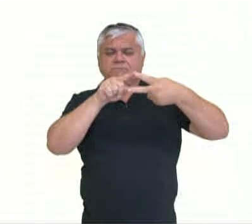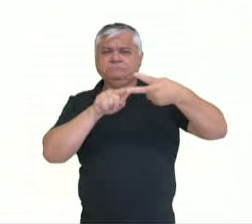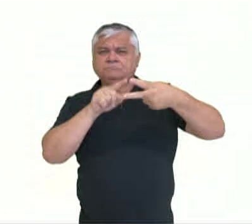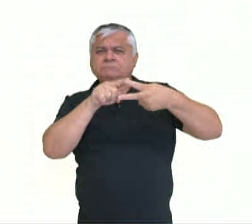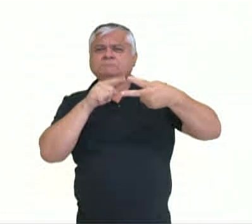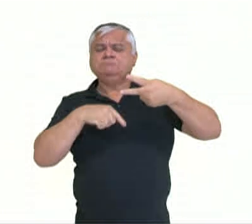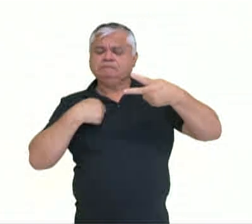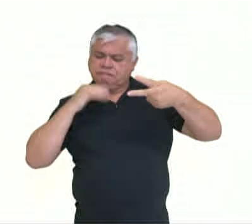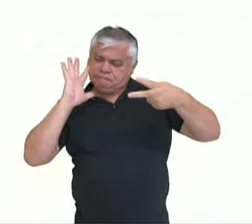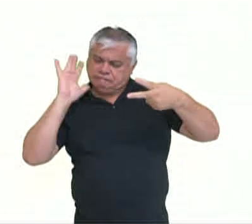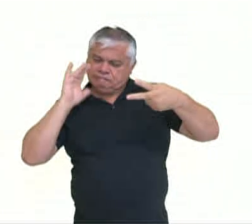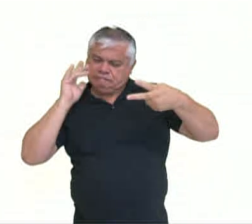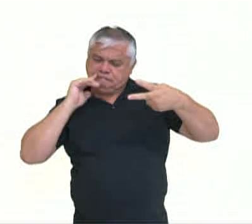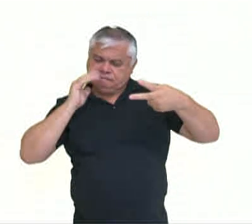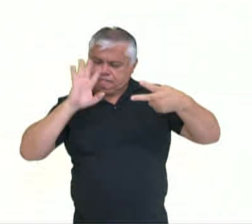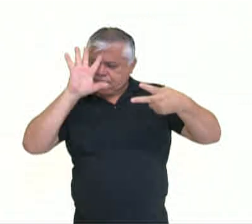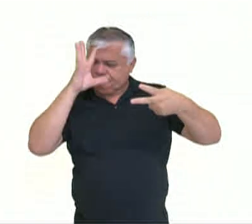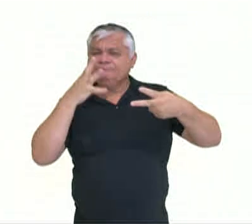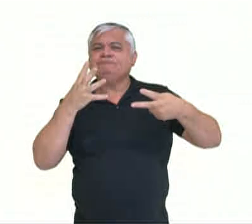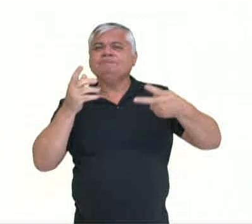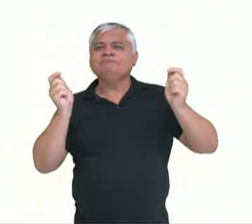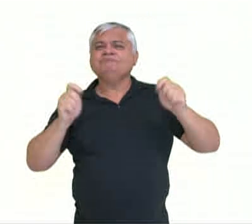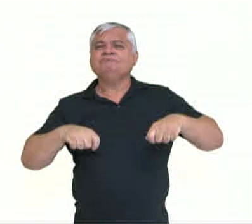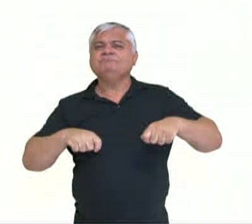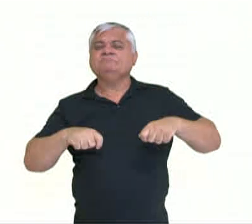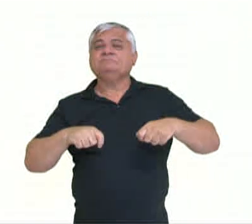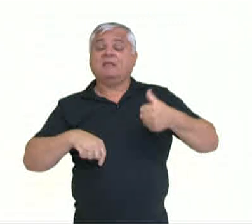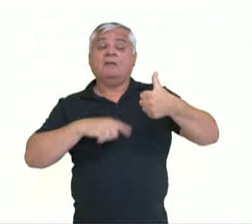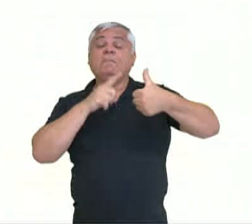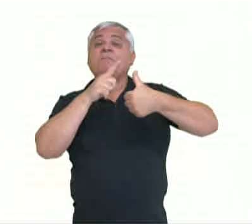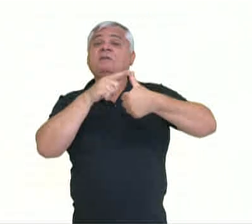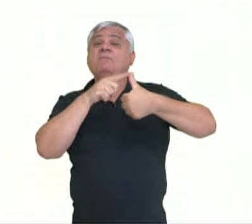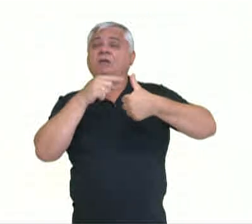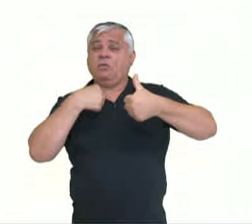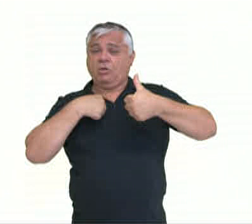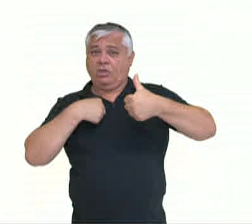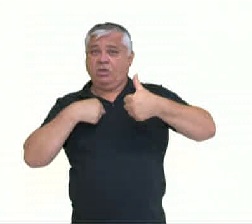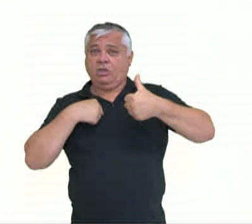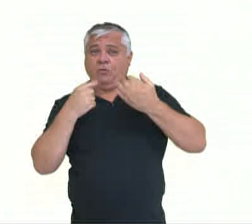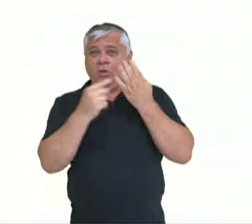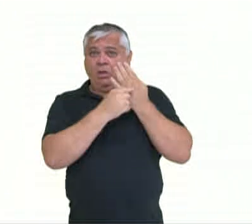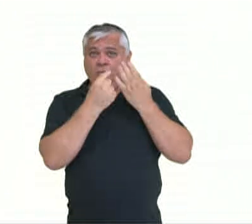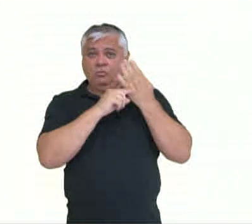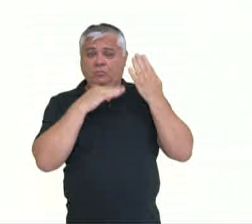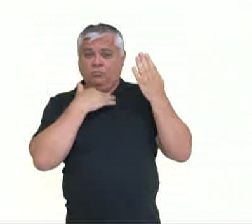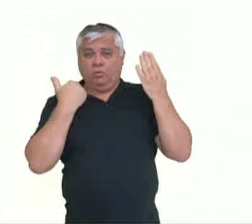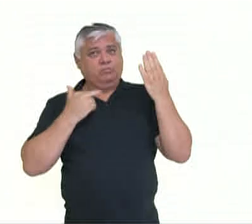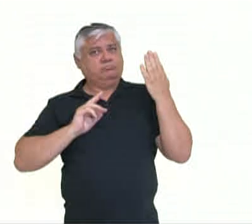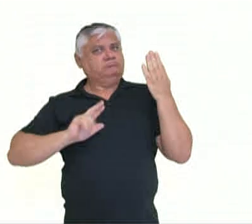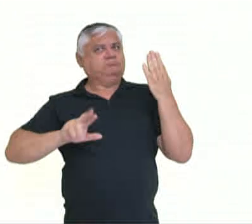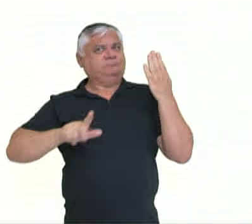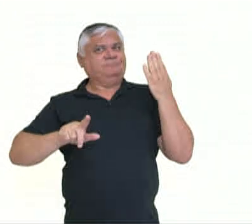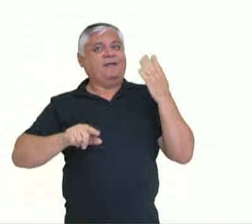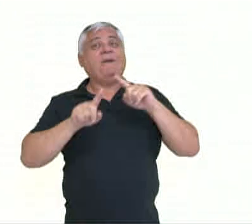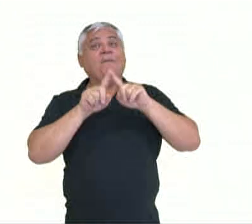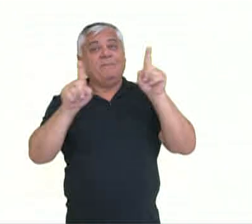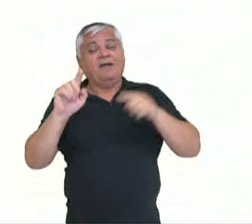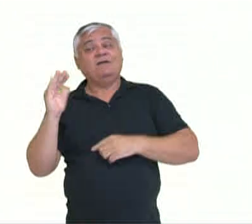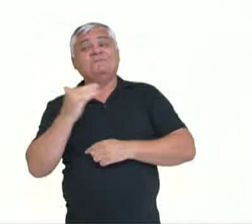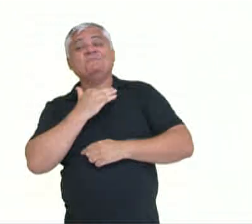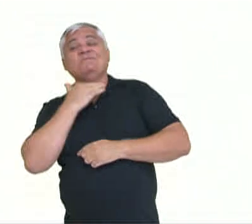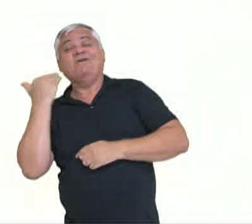adotar diferente método. A primeira é que eu não sou propriamente um autor defunto, mas um defunto